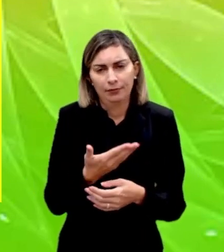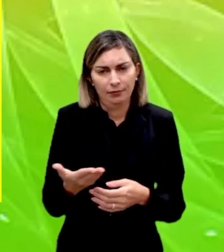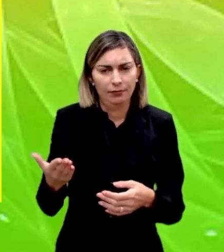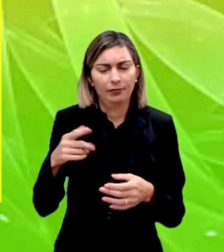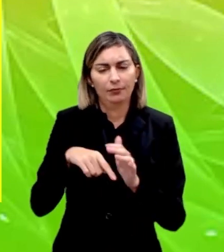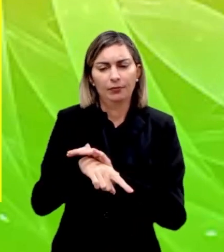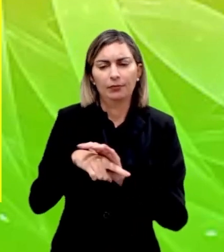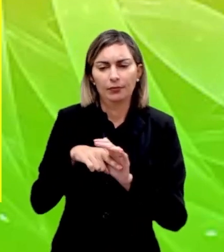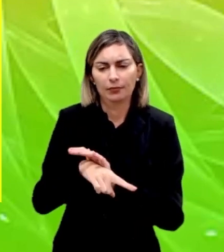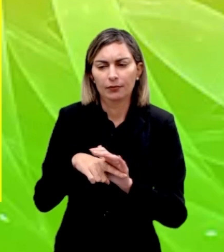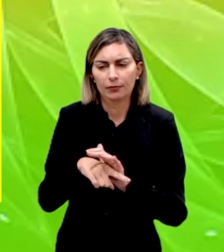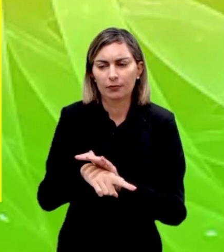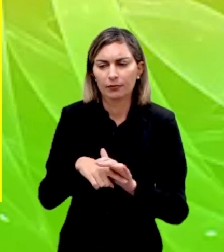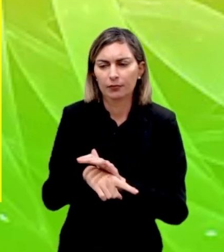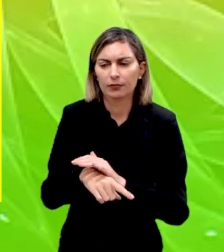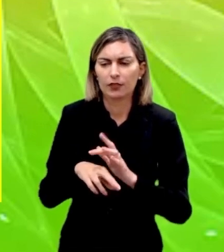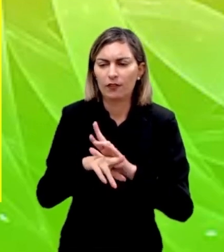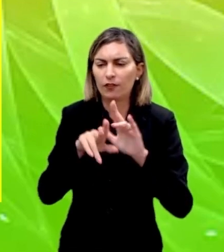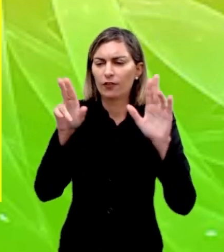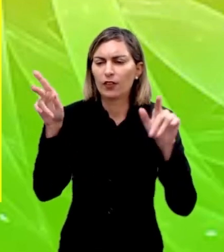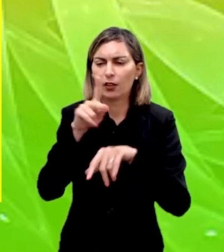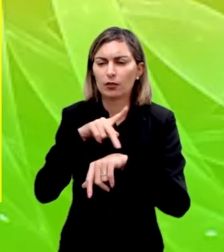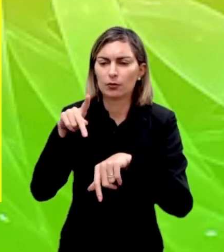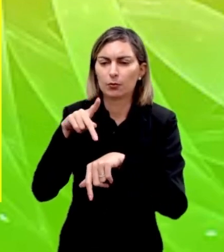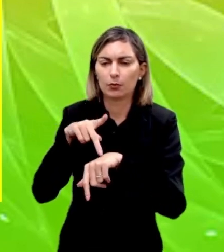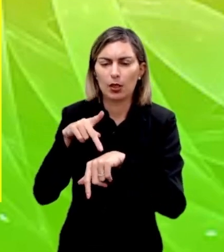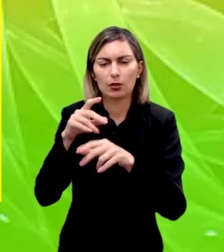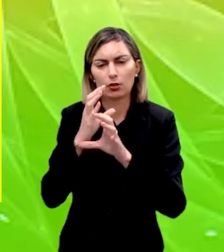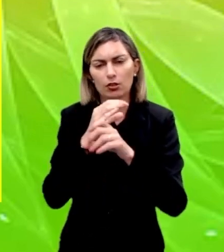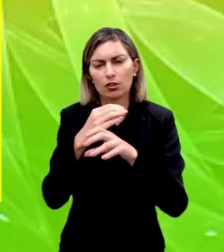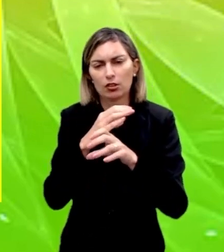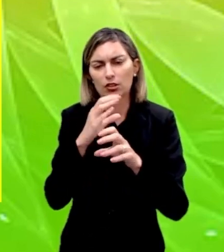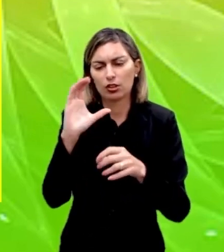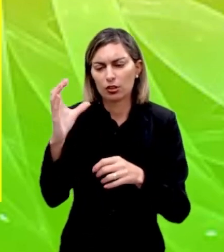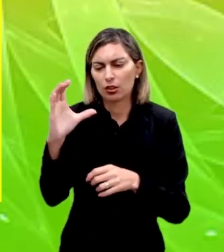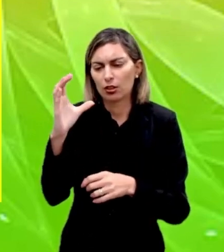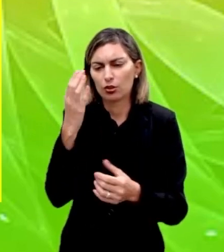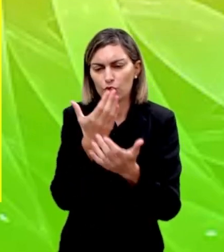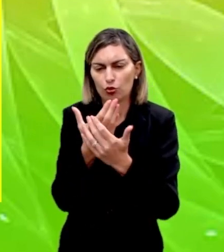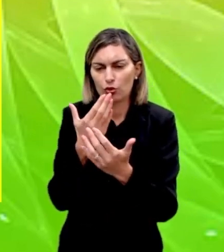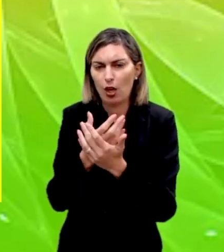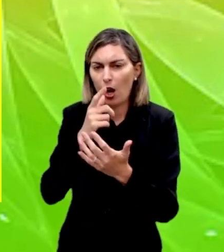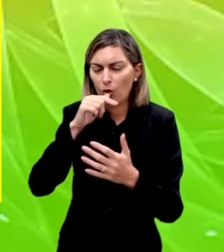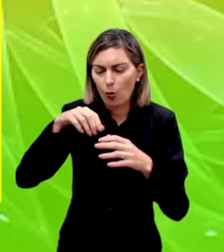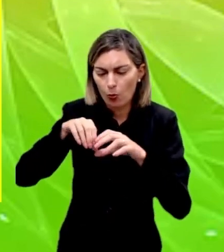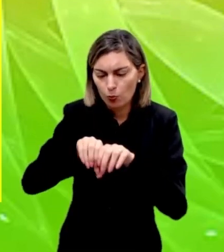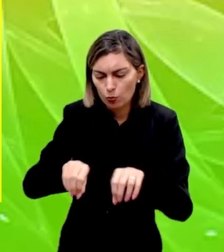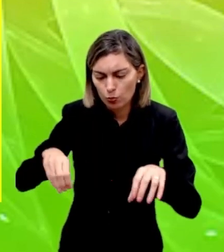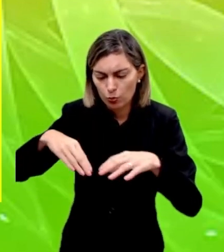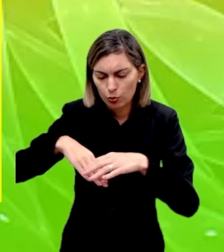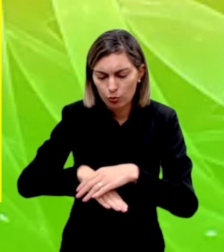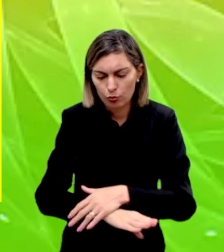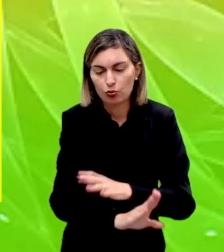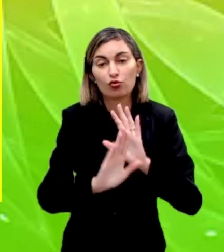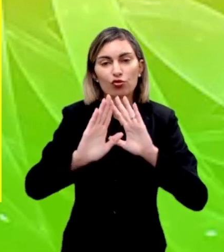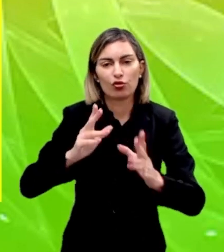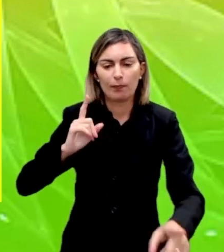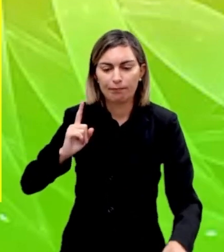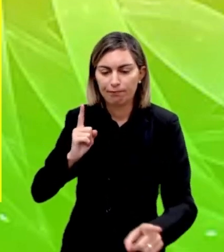pesquisa realizada em vários países, vários cientistas, na água subterrânea já foi